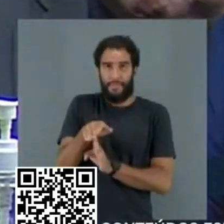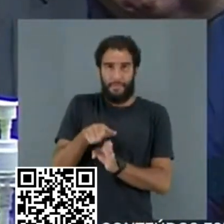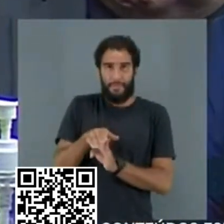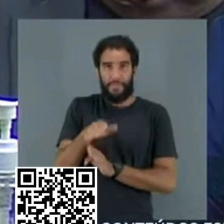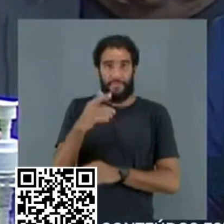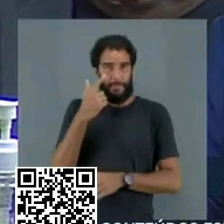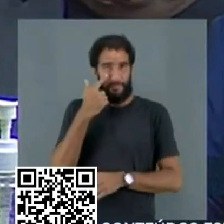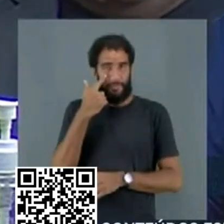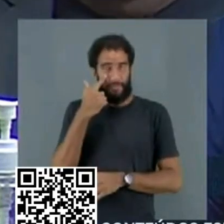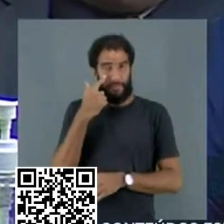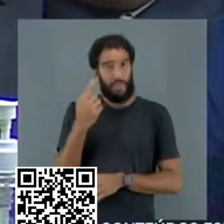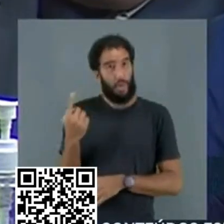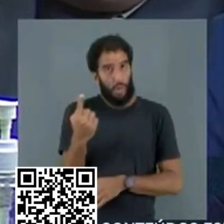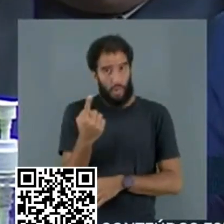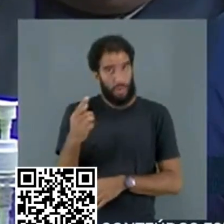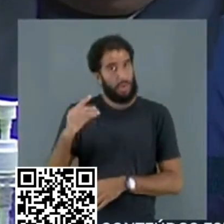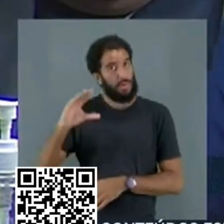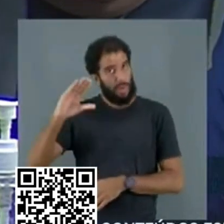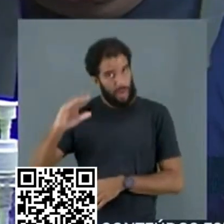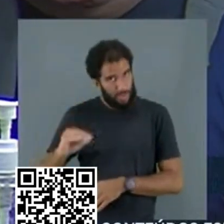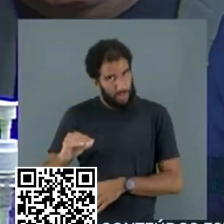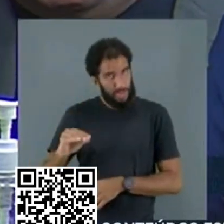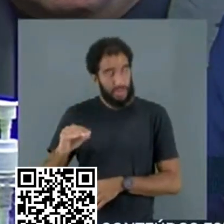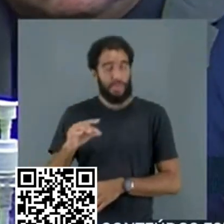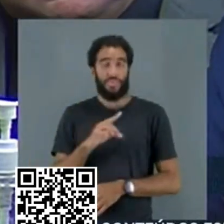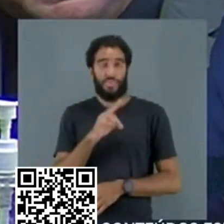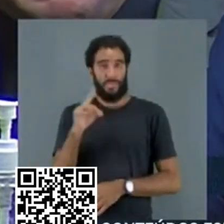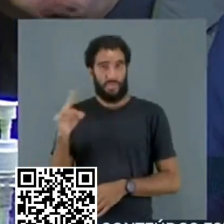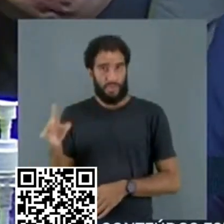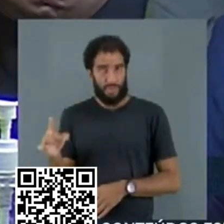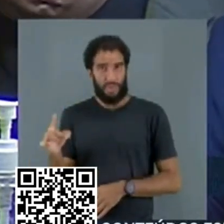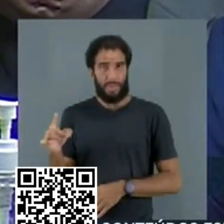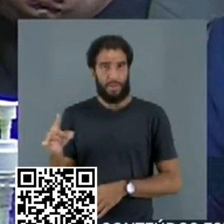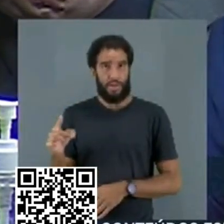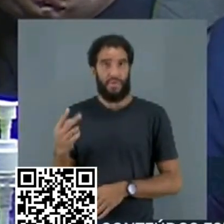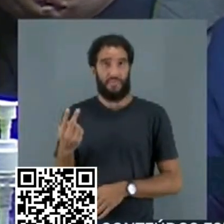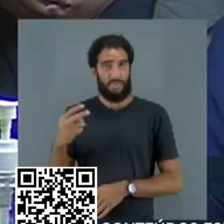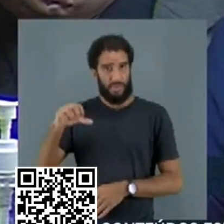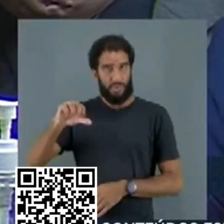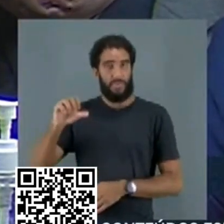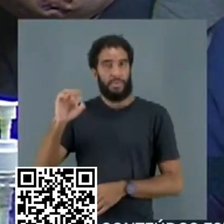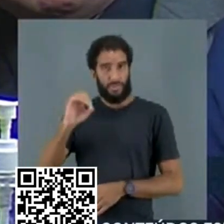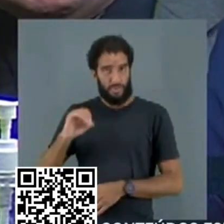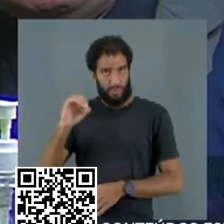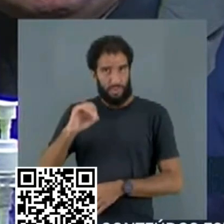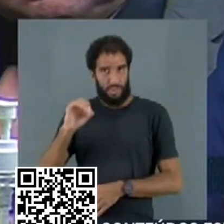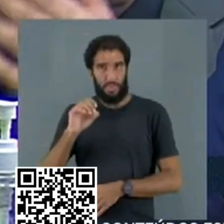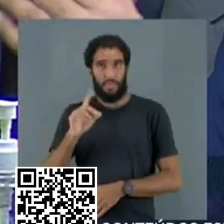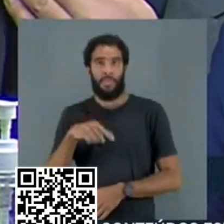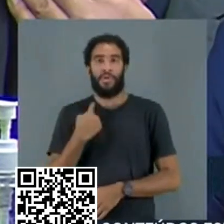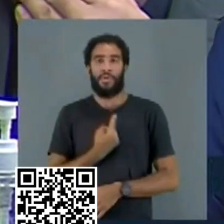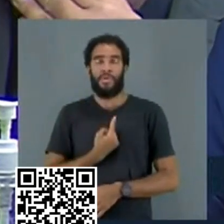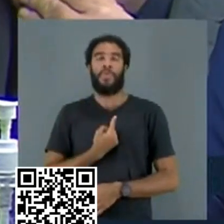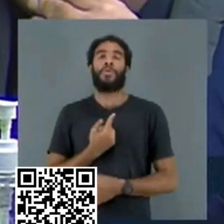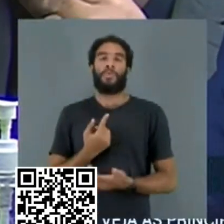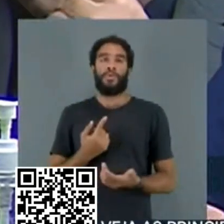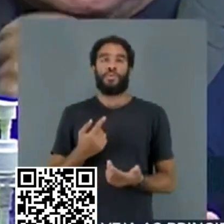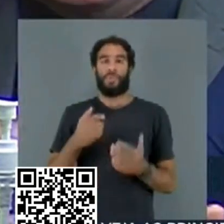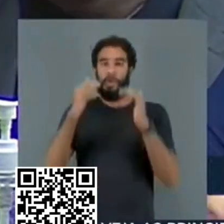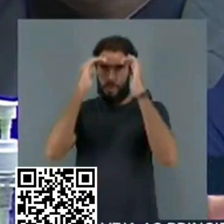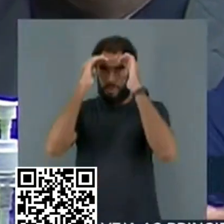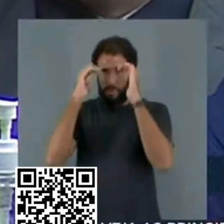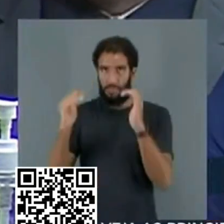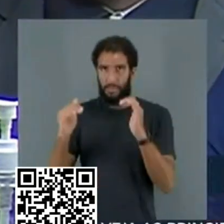às 23 horas do dia 29 de outubro, para que a gente efetivamente desse um cumprimento,